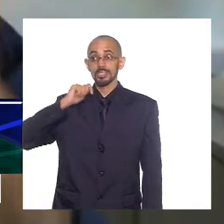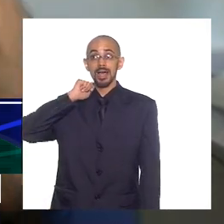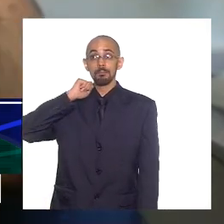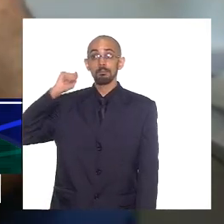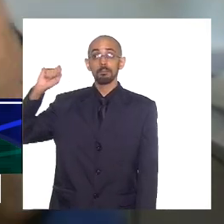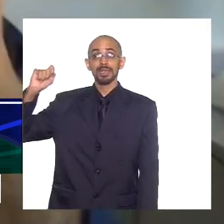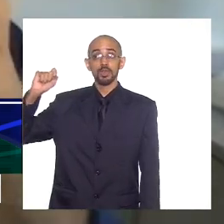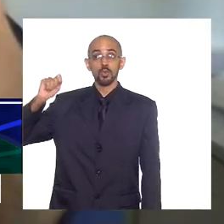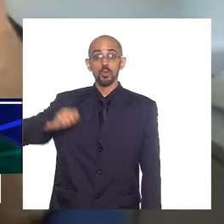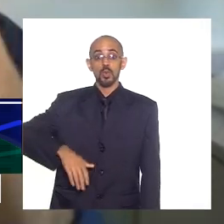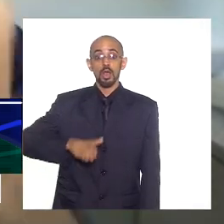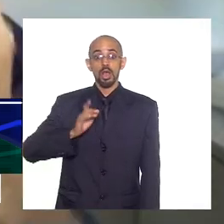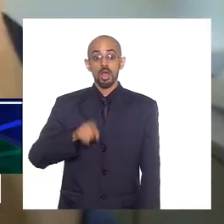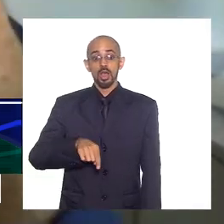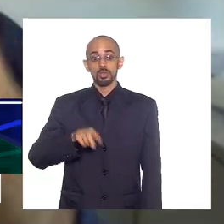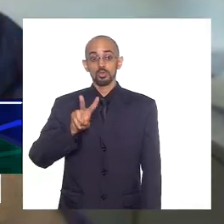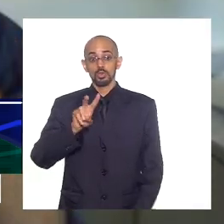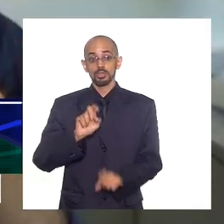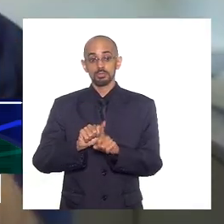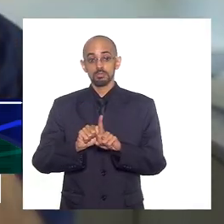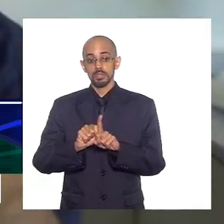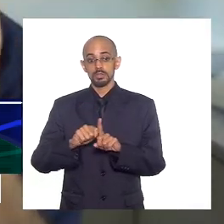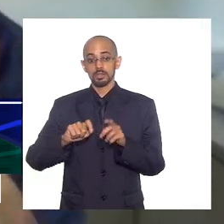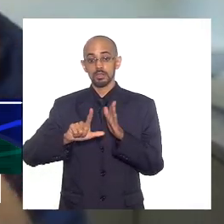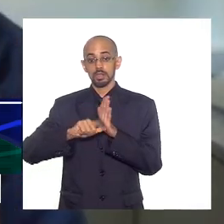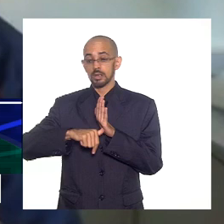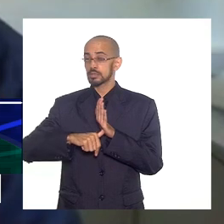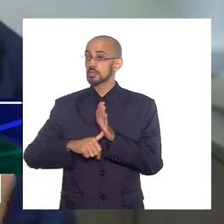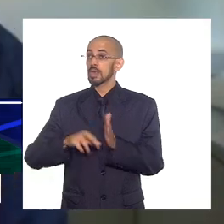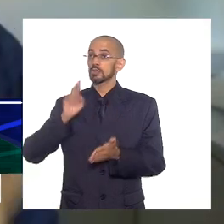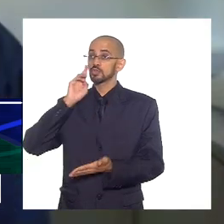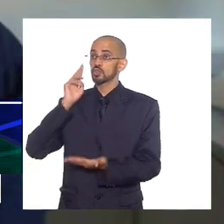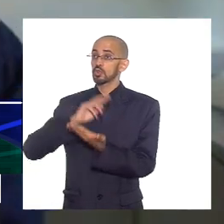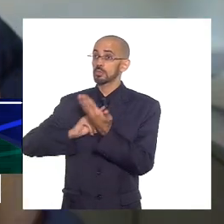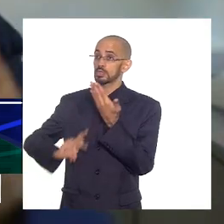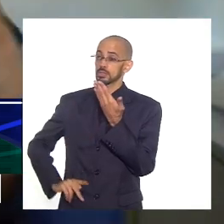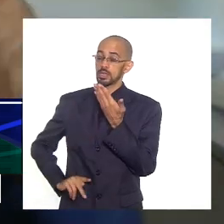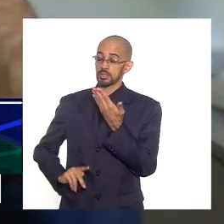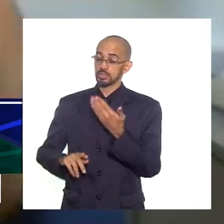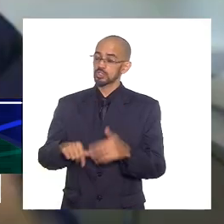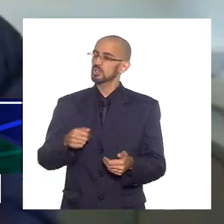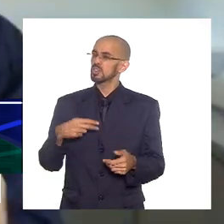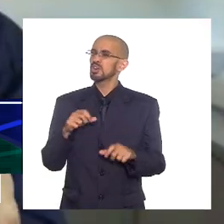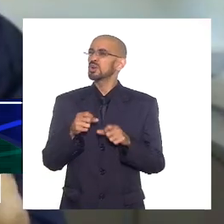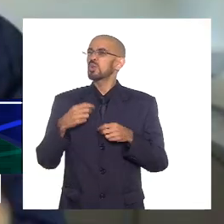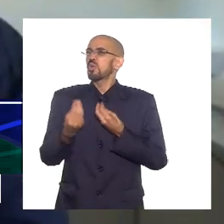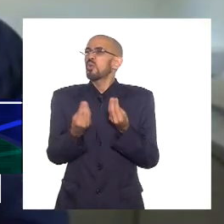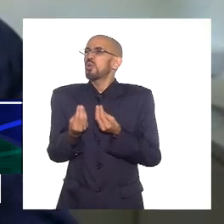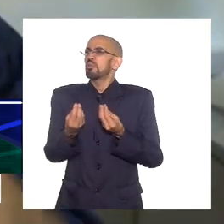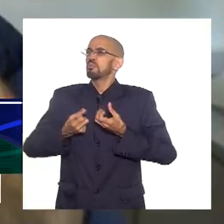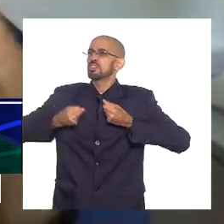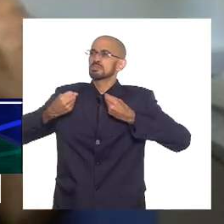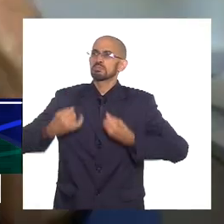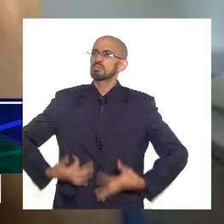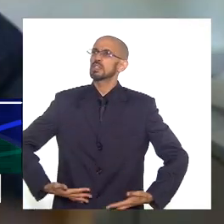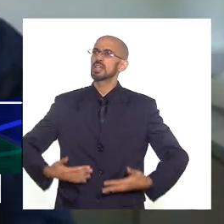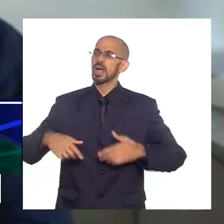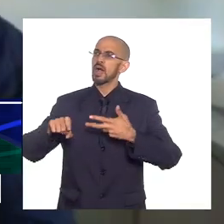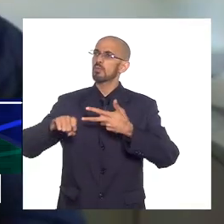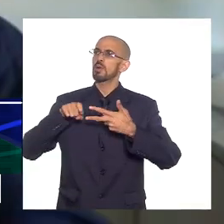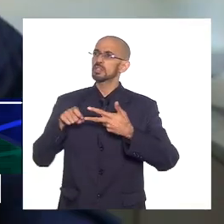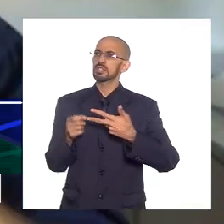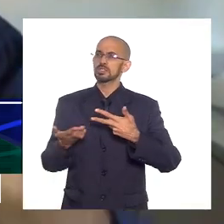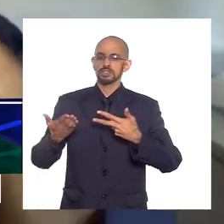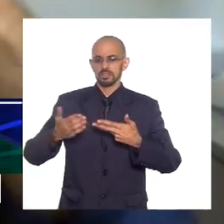Já são 2 meses de atraso, senhor presidente. O que que explica o